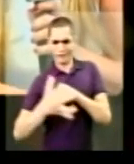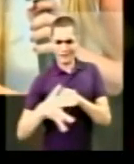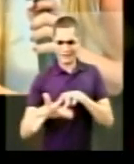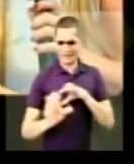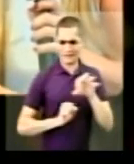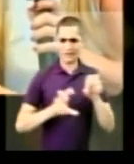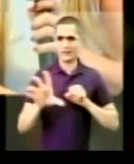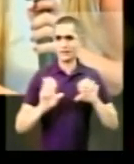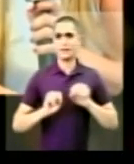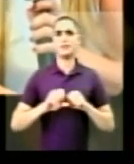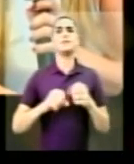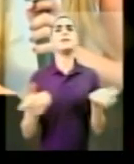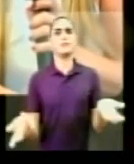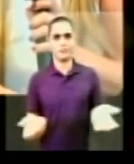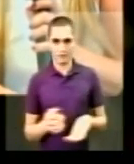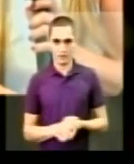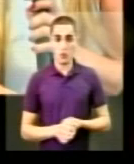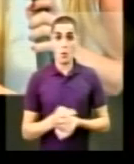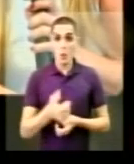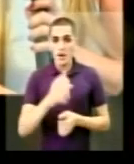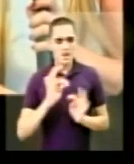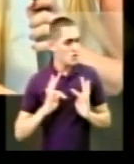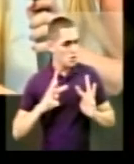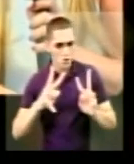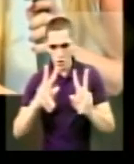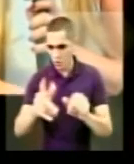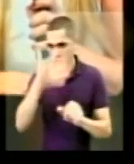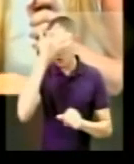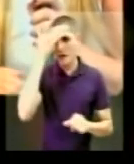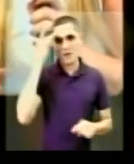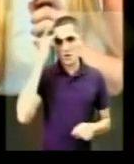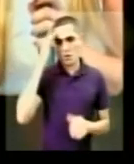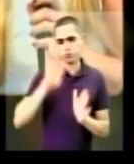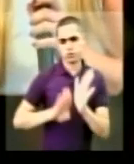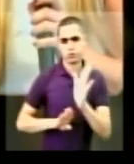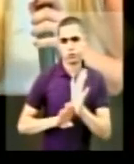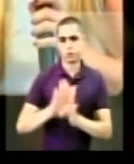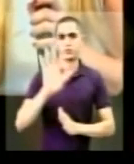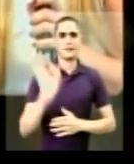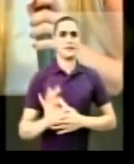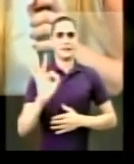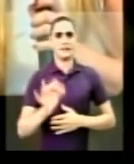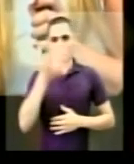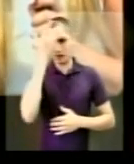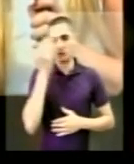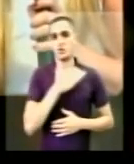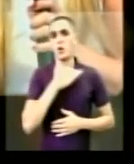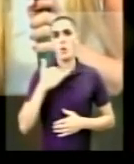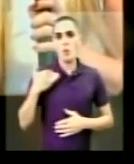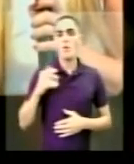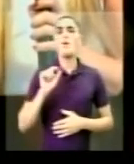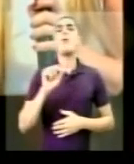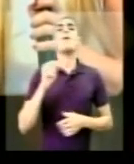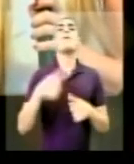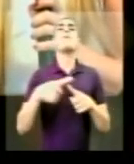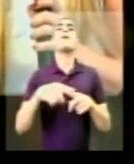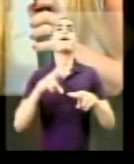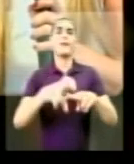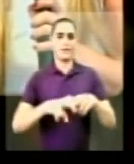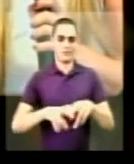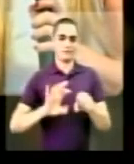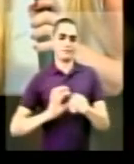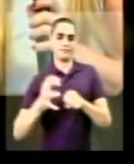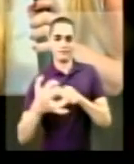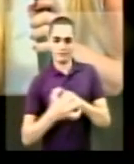todos os óbitos foram realmente colocados como Covid nesse excesso ao longo do ano, porque foi o que causou. Então, quando fala Rio